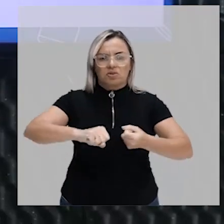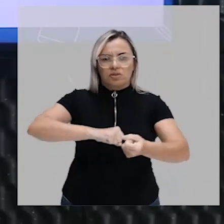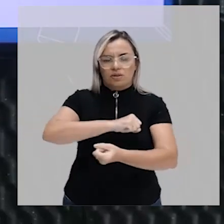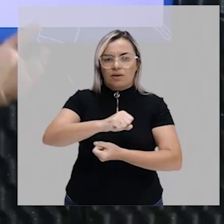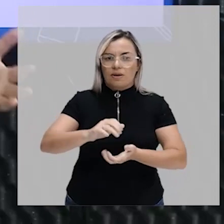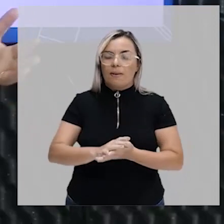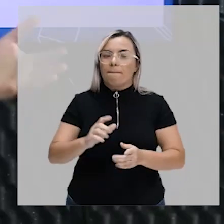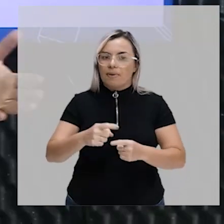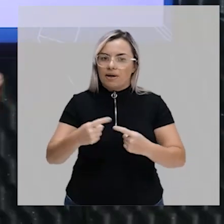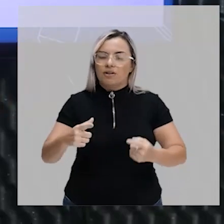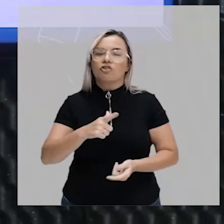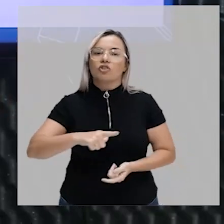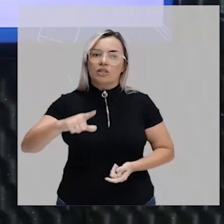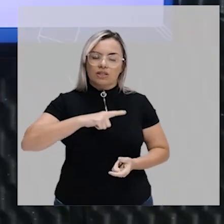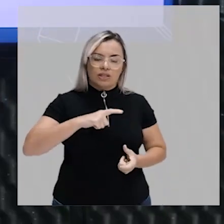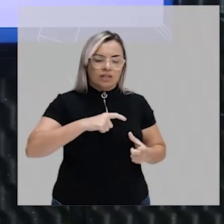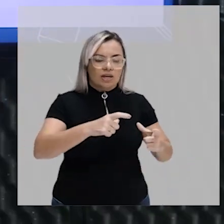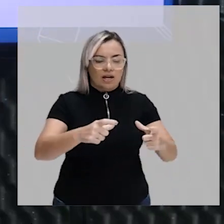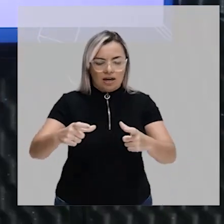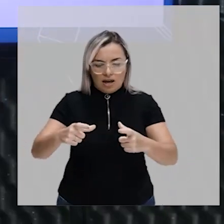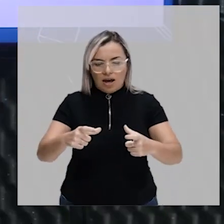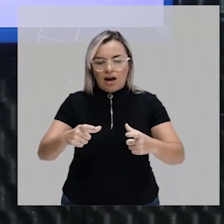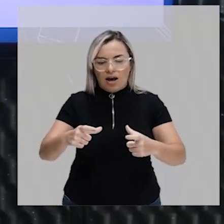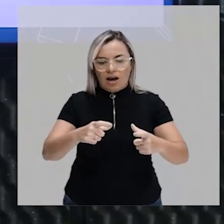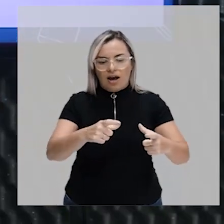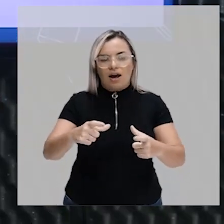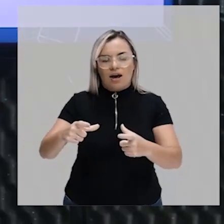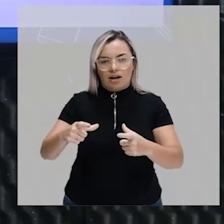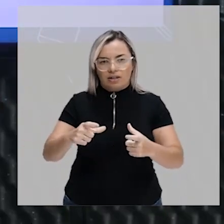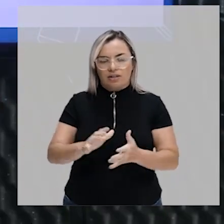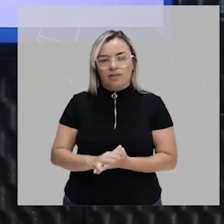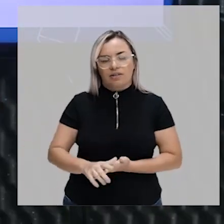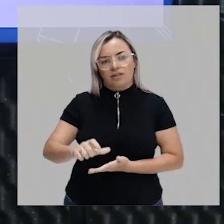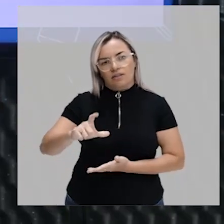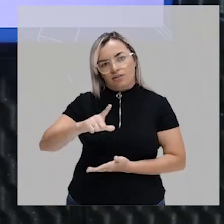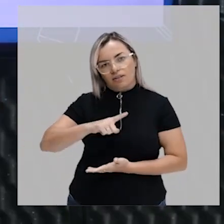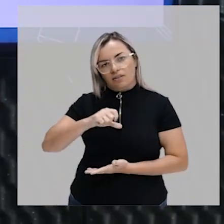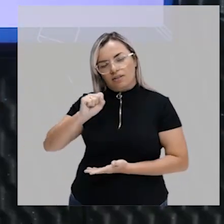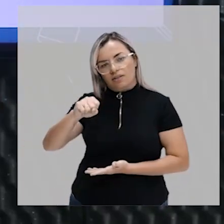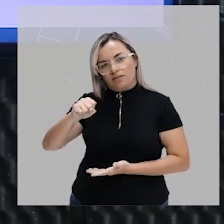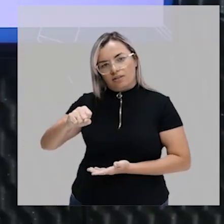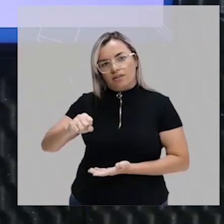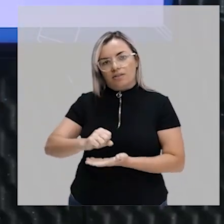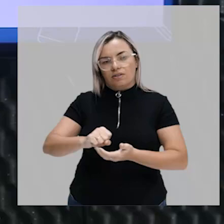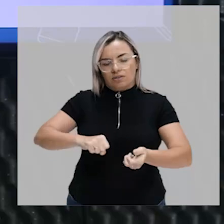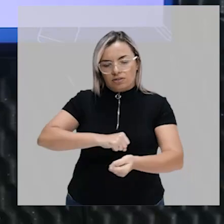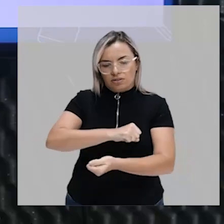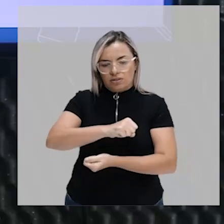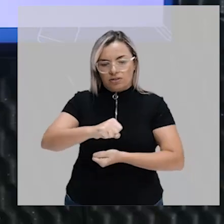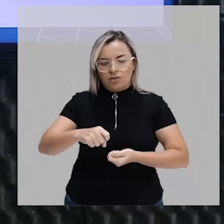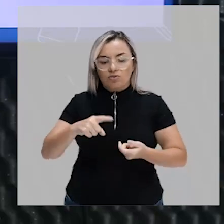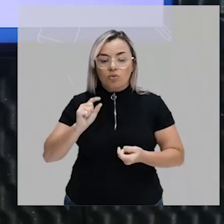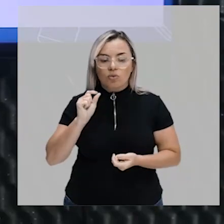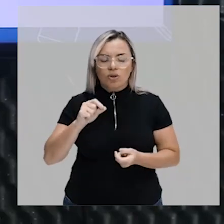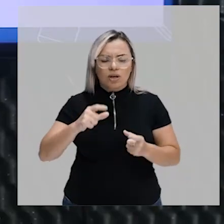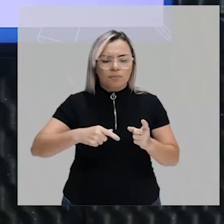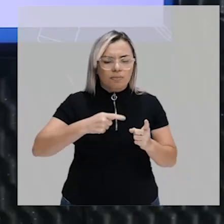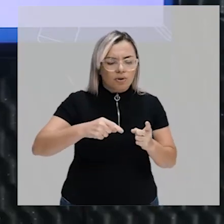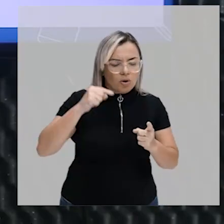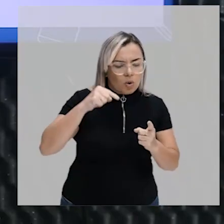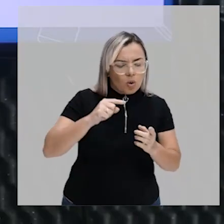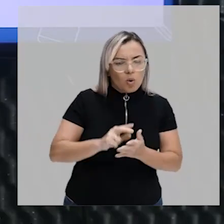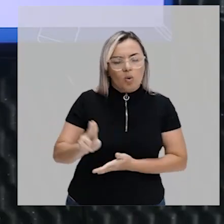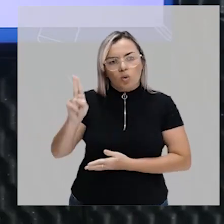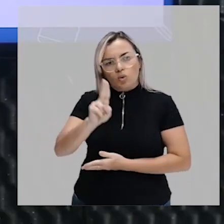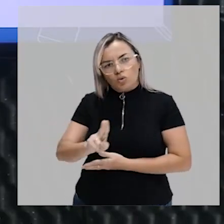existem esse modelo sustentável. Ou seja, o que é esse modelo sustentável, Marcos? É aquela produção que eu utilizo recursos, mas